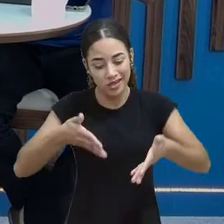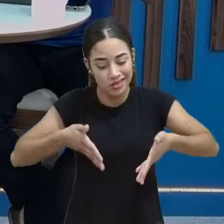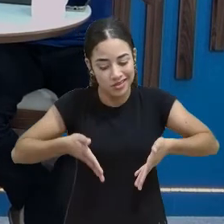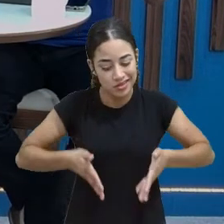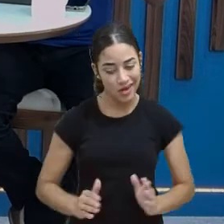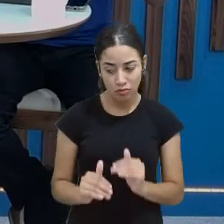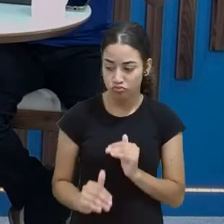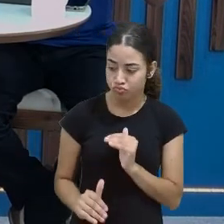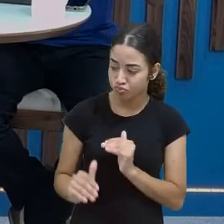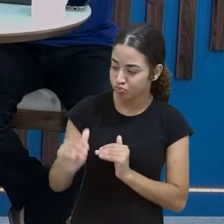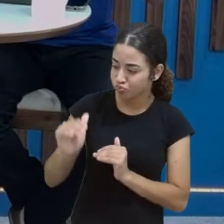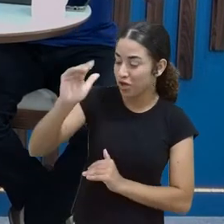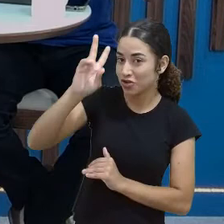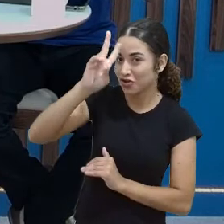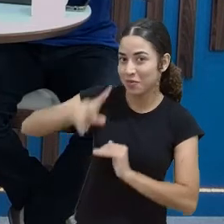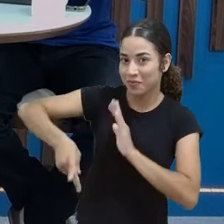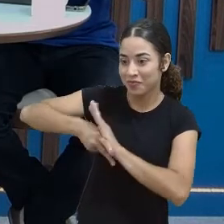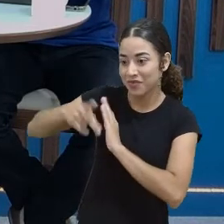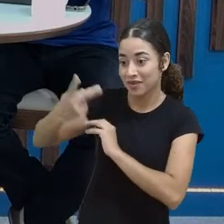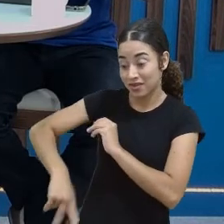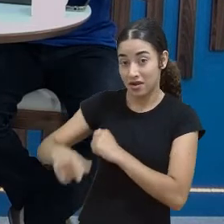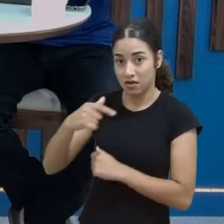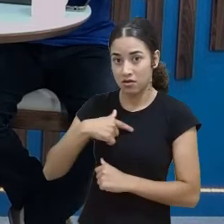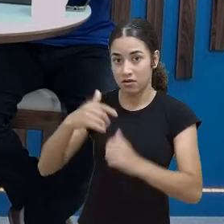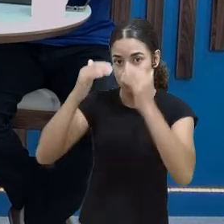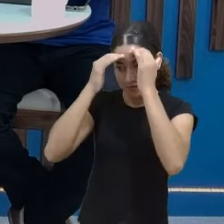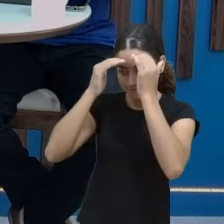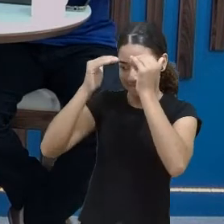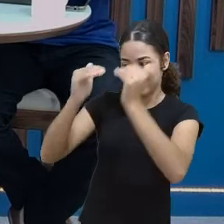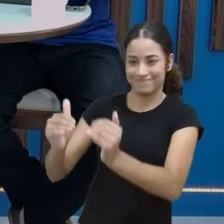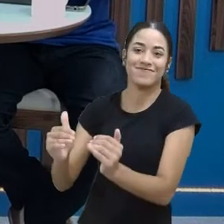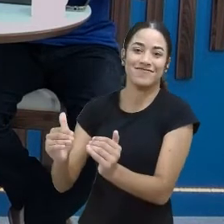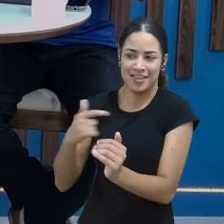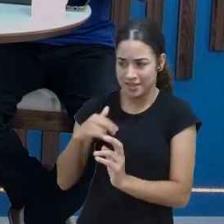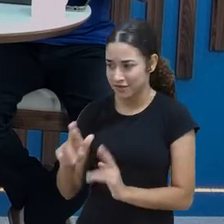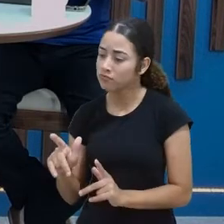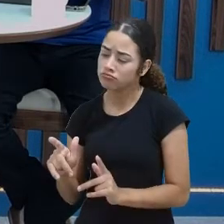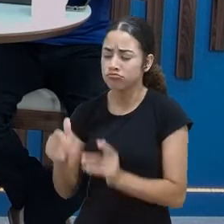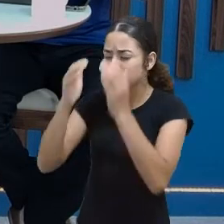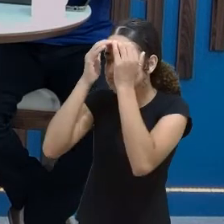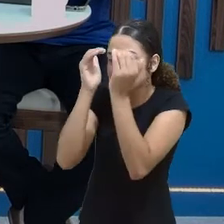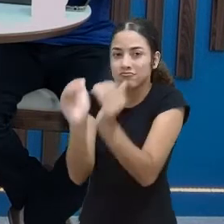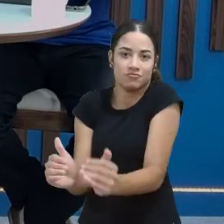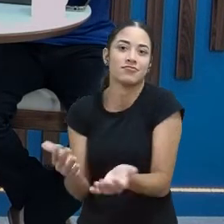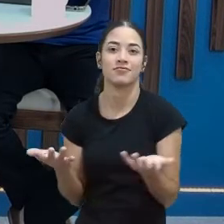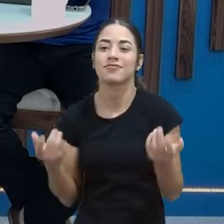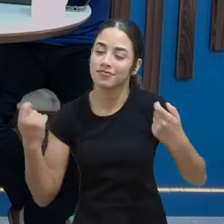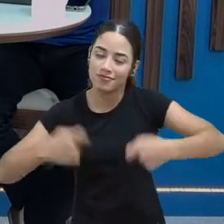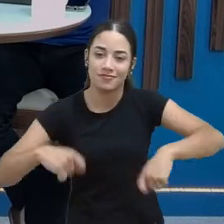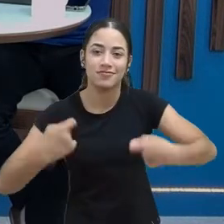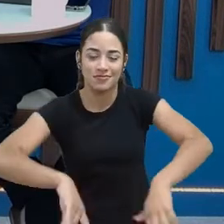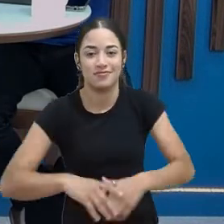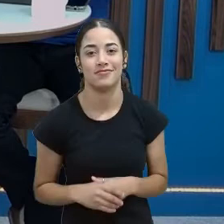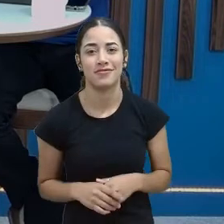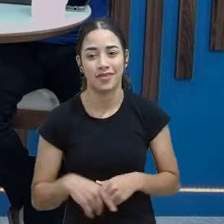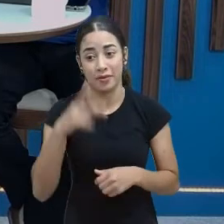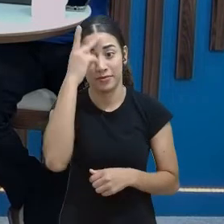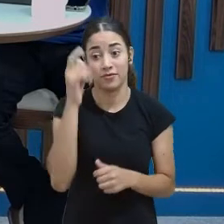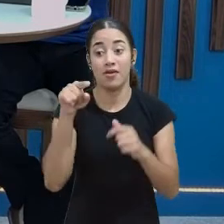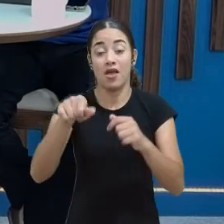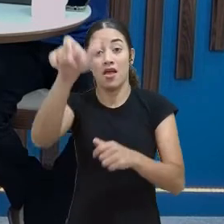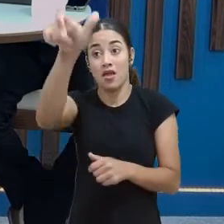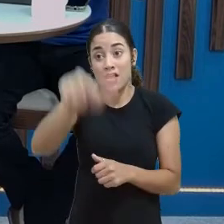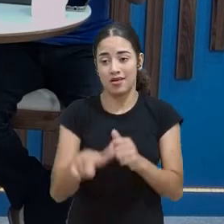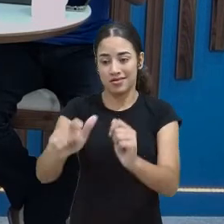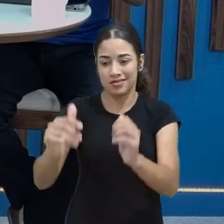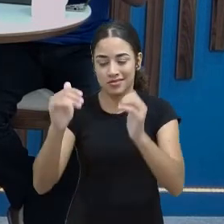a sua história, e nós precisamos respeitar a diferença do outro. Né? Em que o outro é diferente da gente. Se